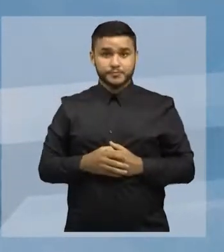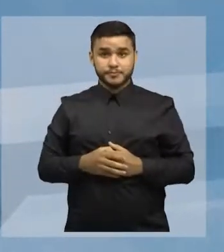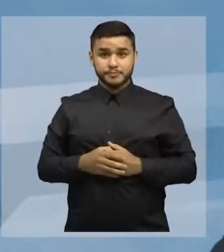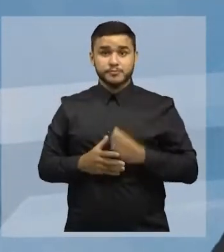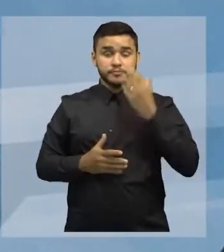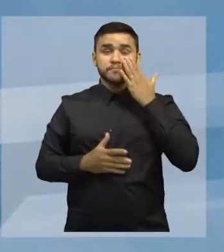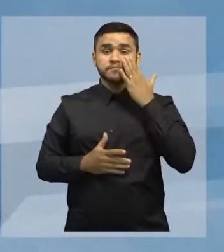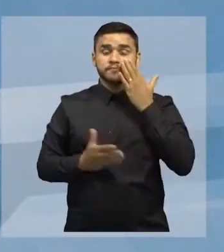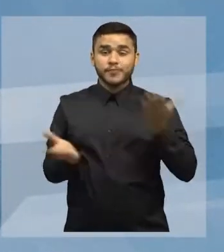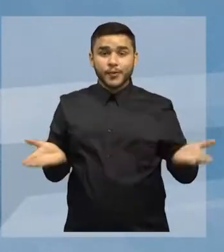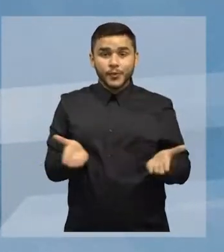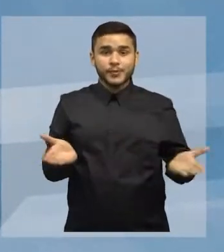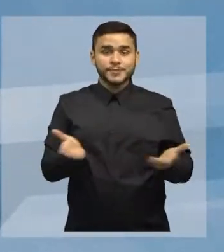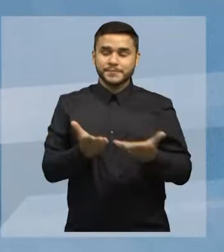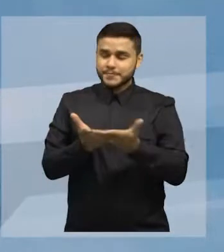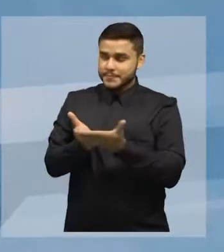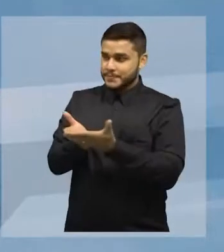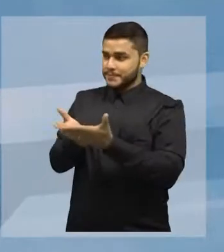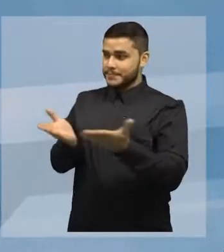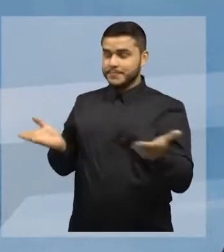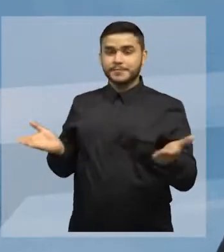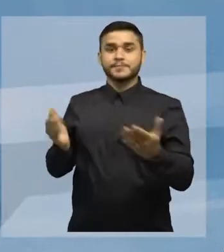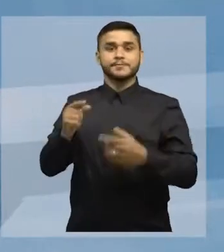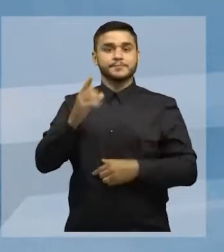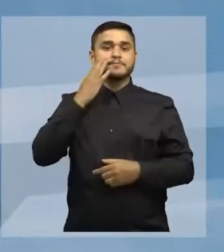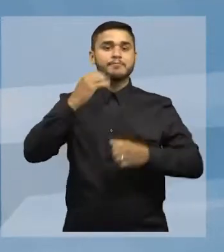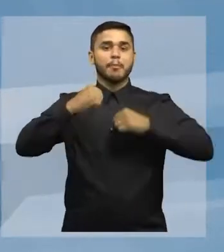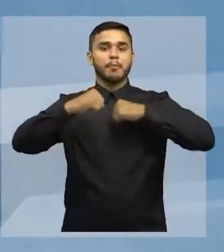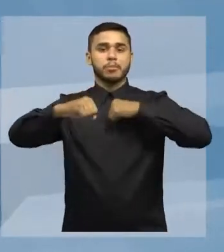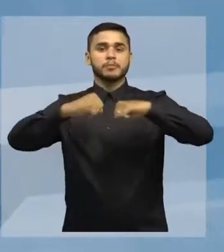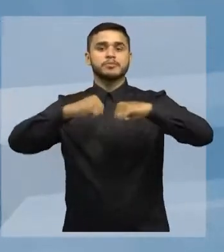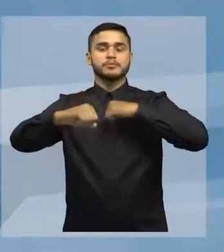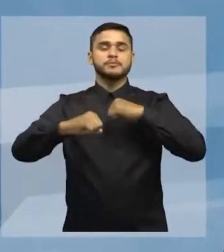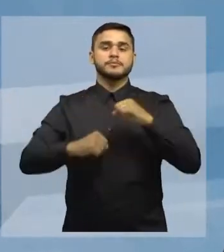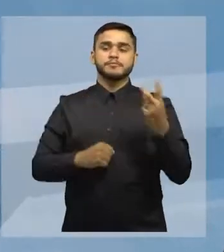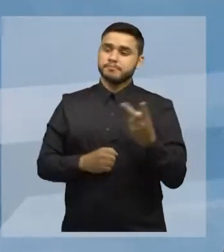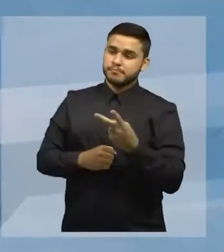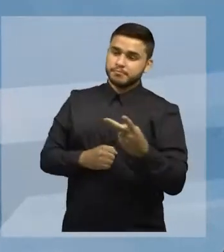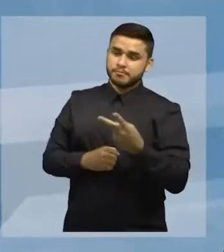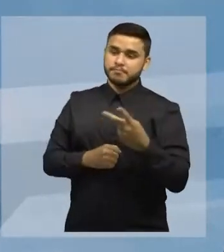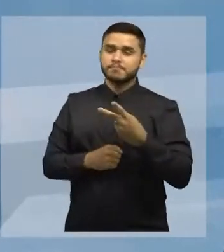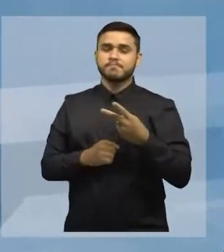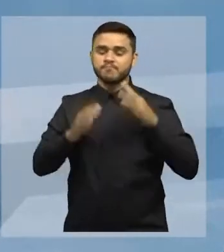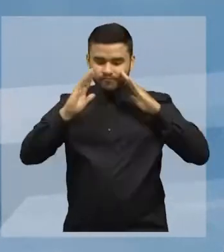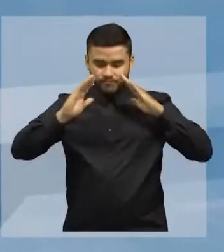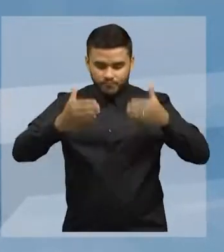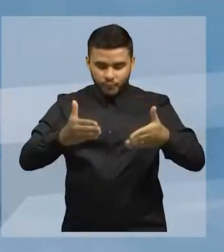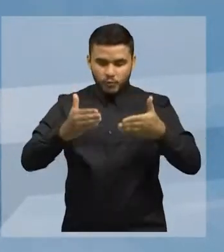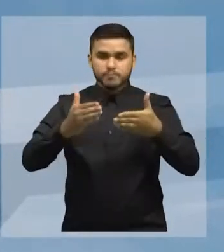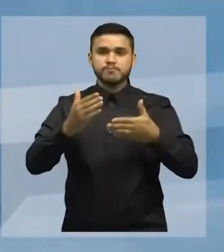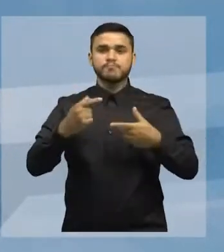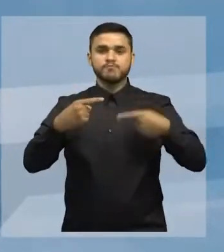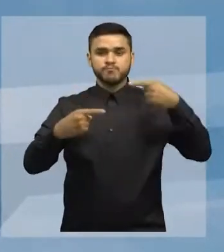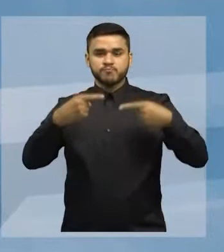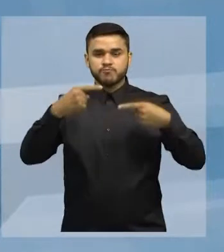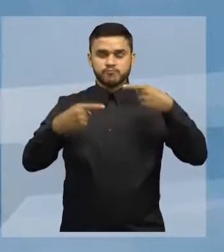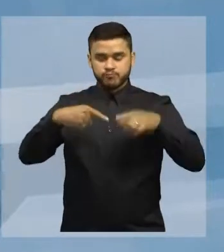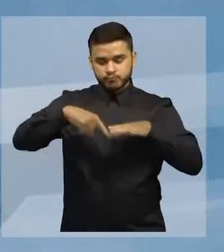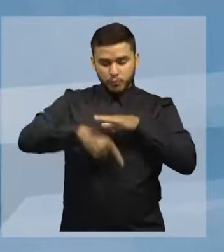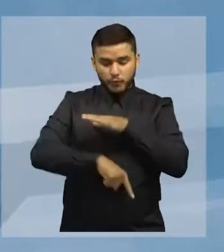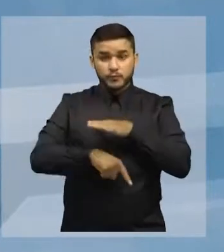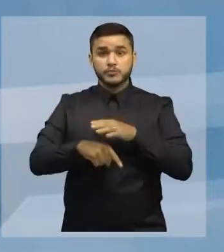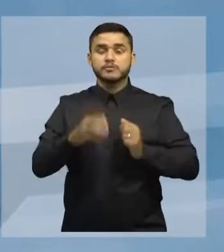E para abordarmos estes assuntos, nós temos hoje dois integrantes da nossa bancada de debatedores, os mais indicados